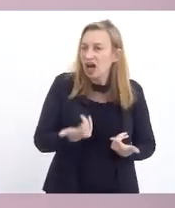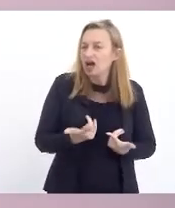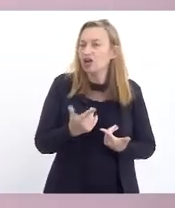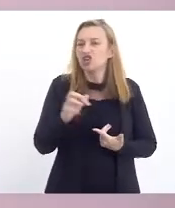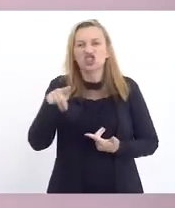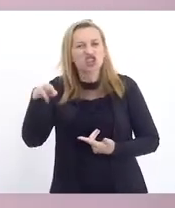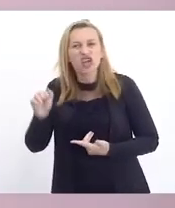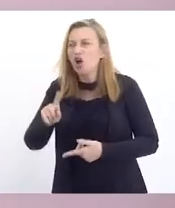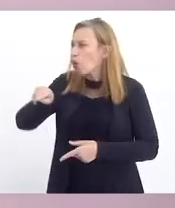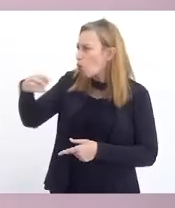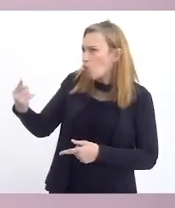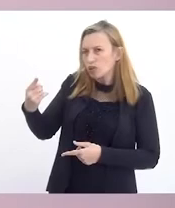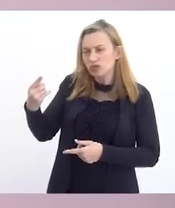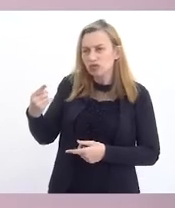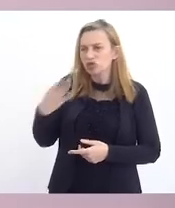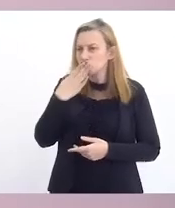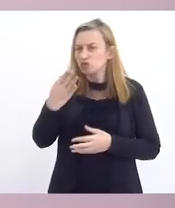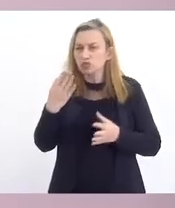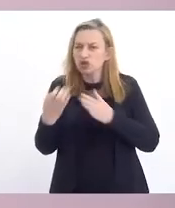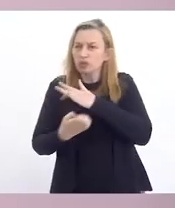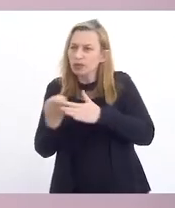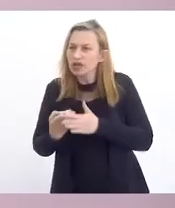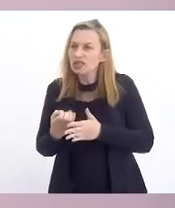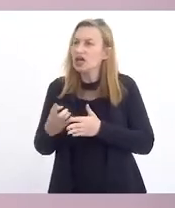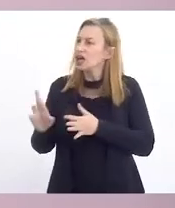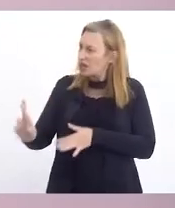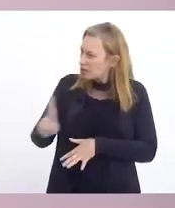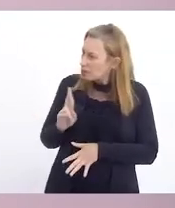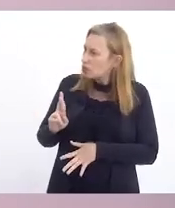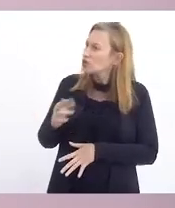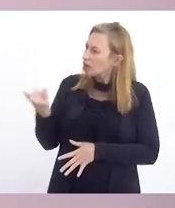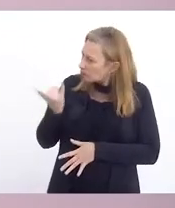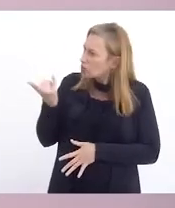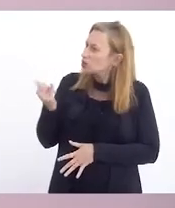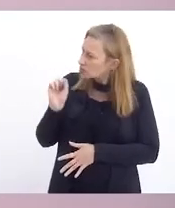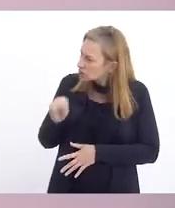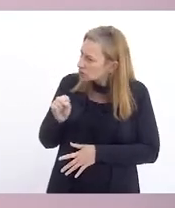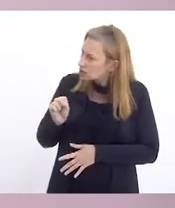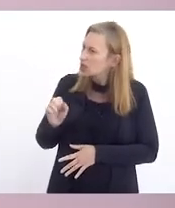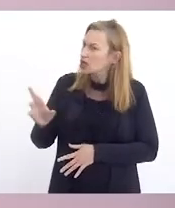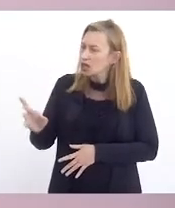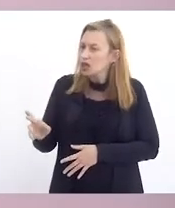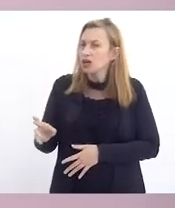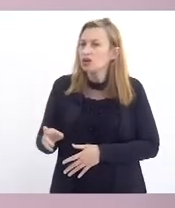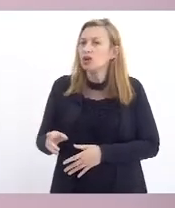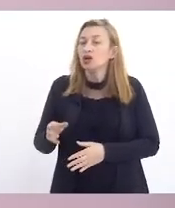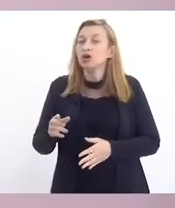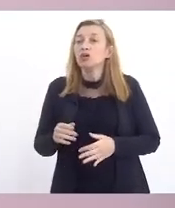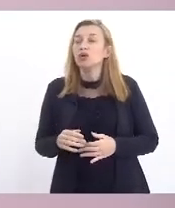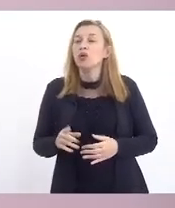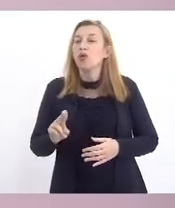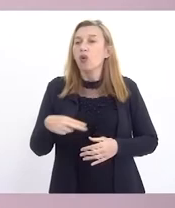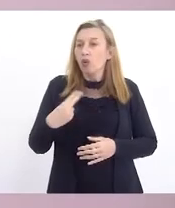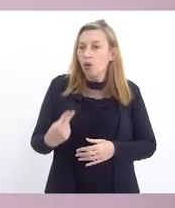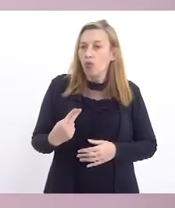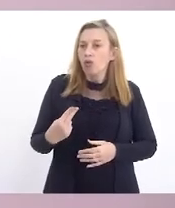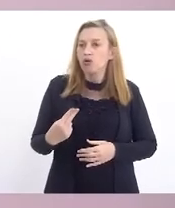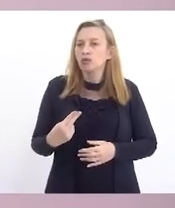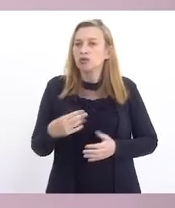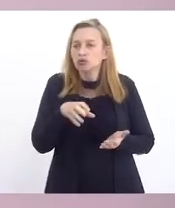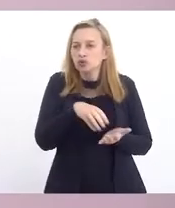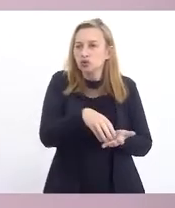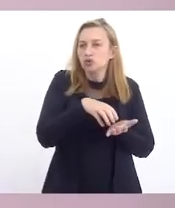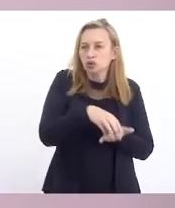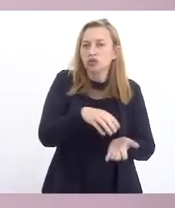EGEA ou outra, quem seja, e é importante que me respondam, é importante que respondam diretamente à população ou aos órgãos que